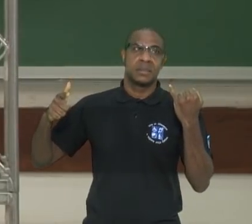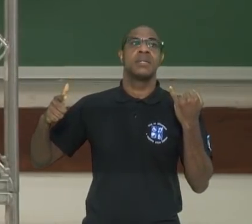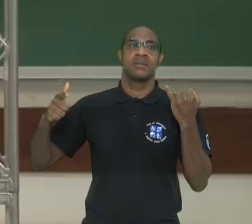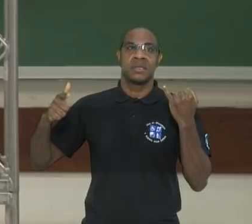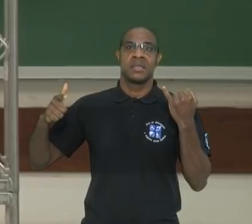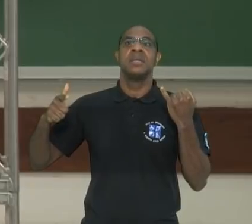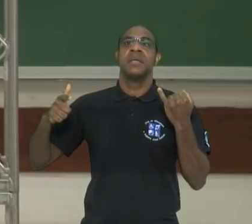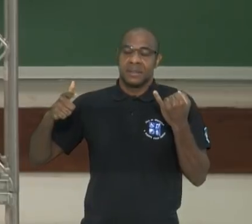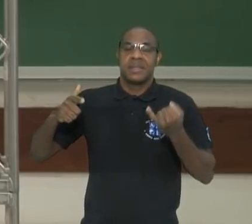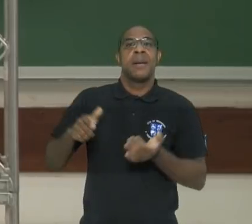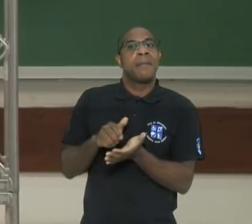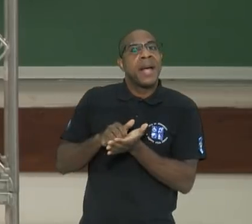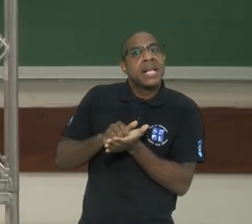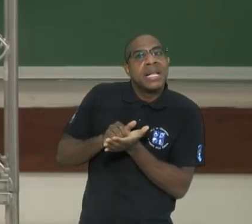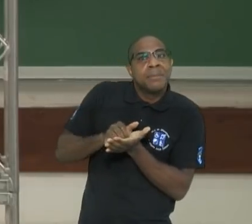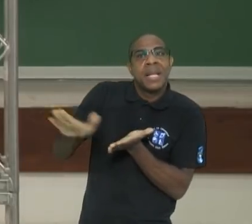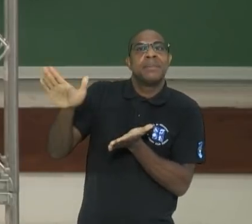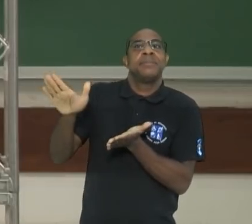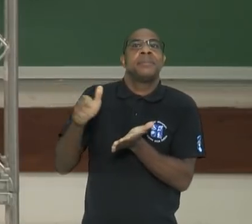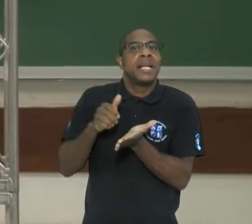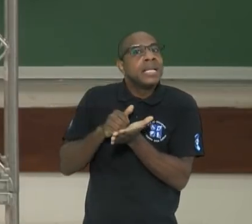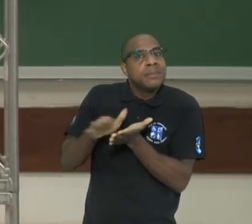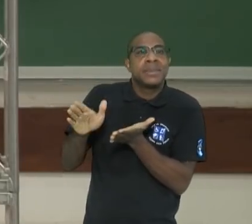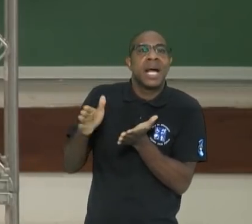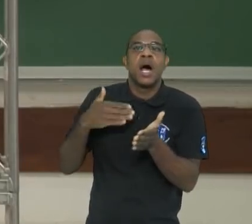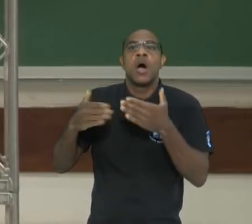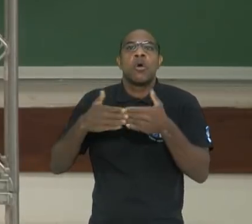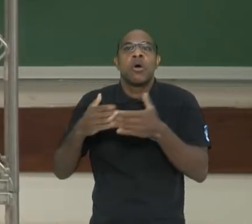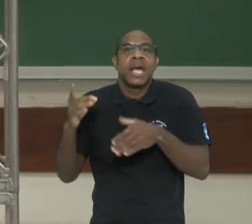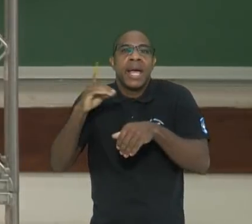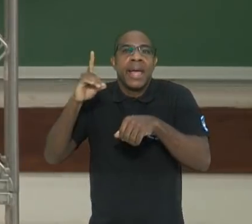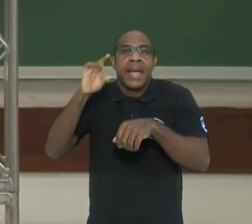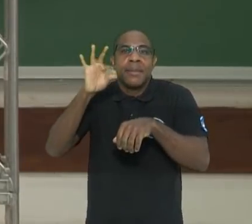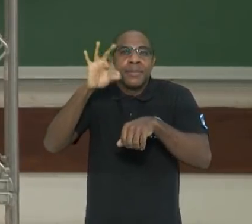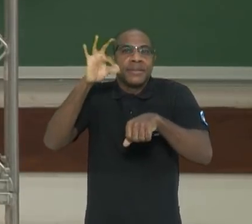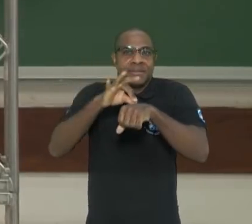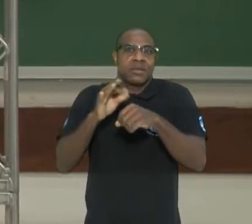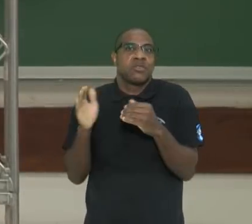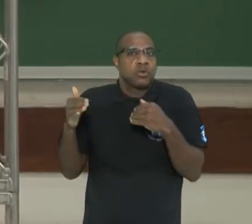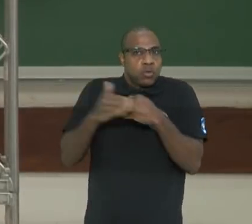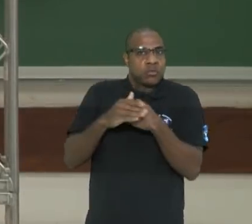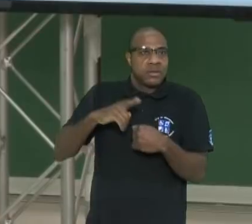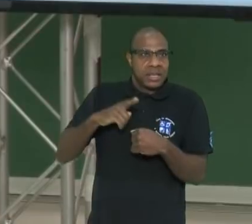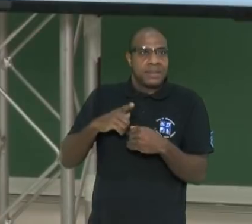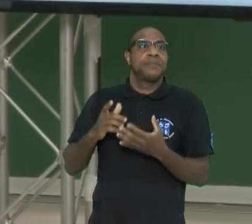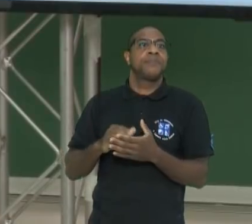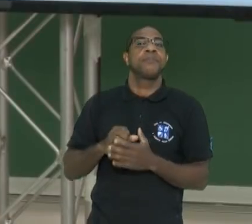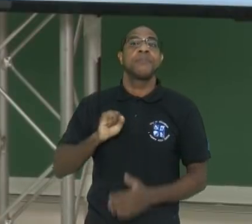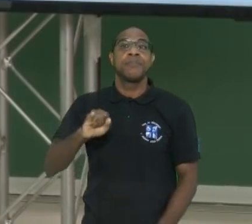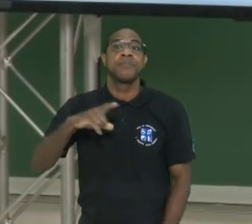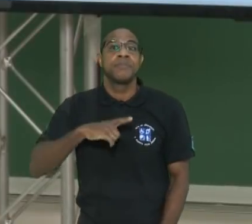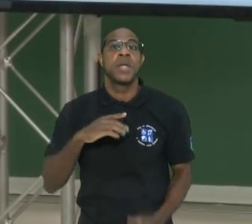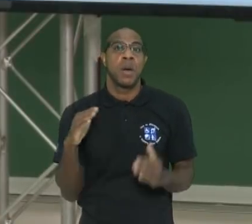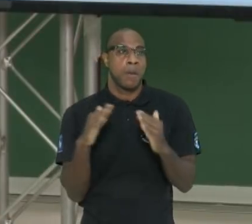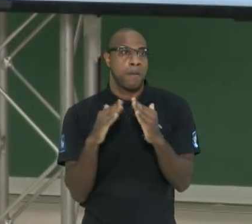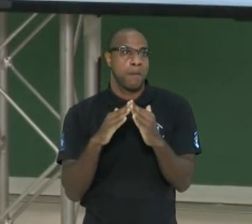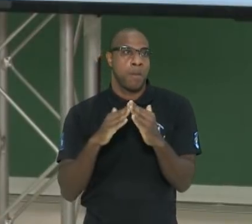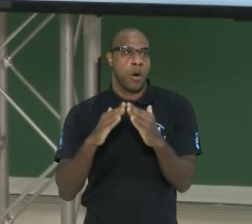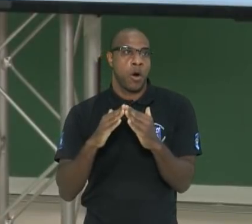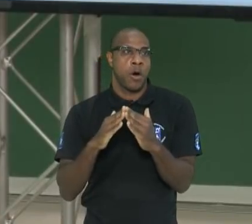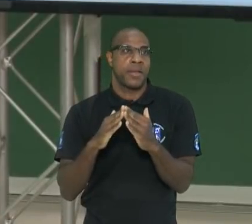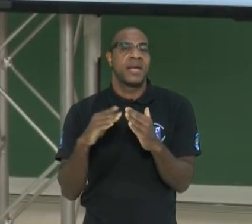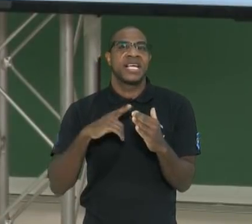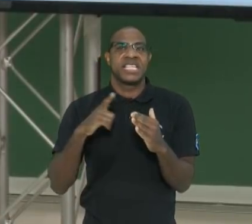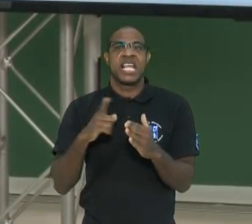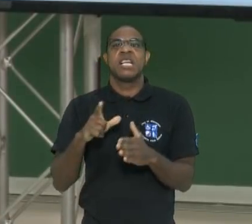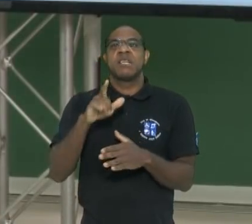o pó, vai eliminar qualquer inseto que esteja ali escondido. Se você mora numa casa, tem um